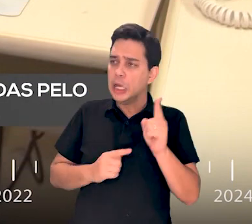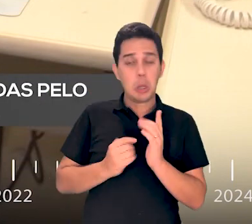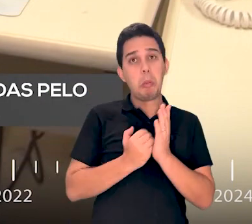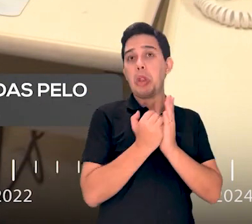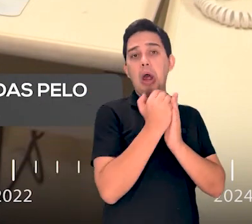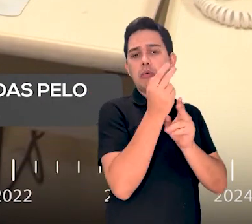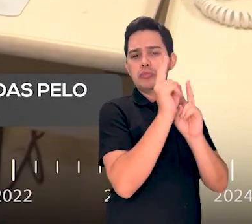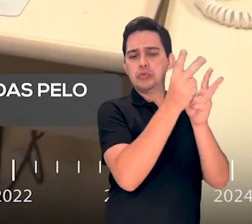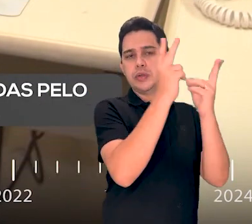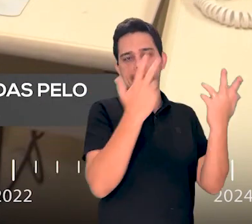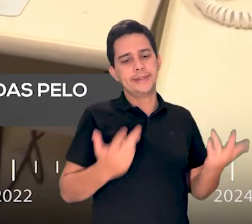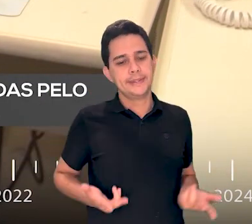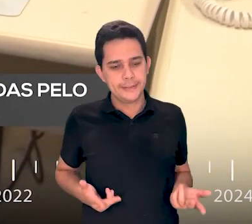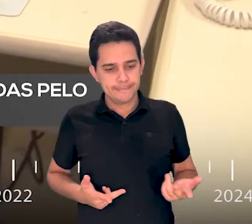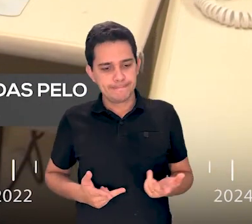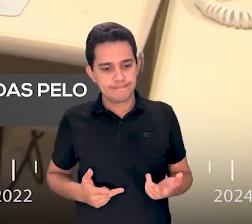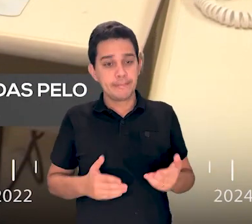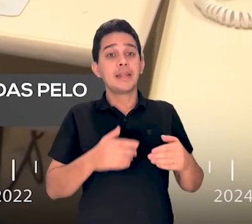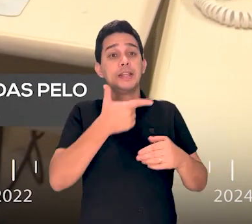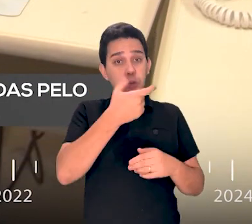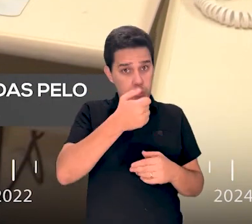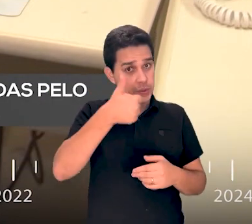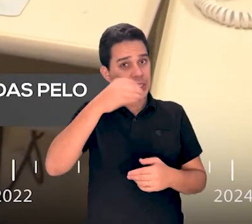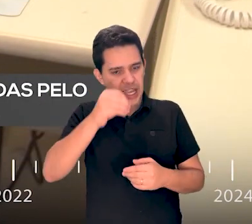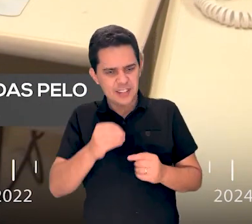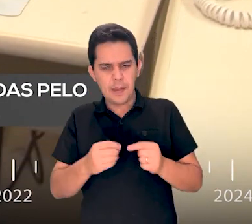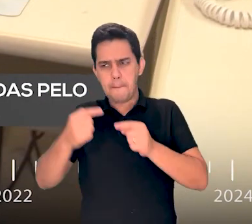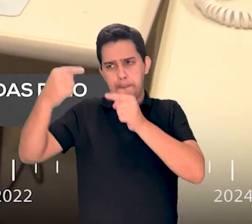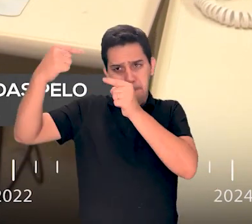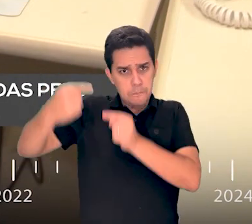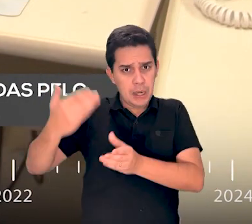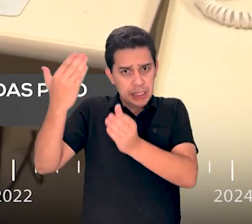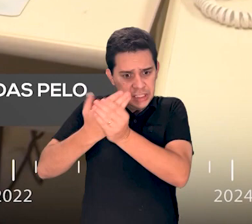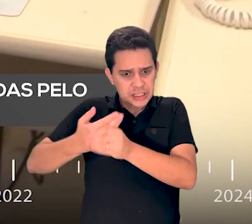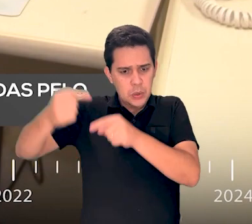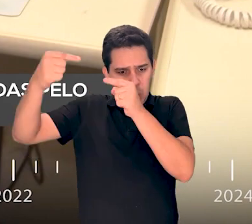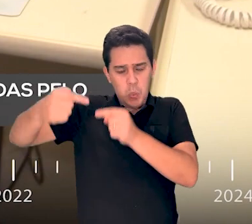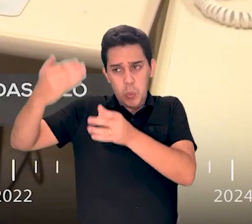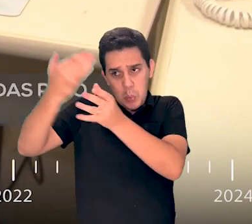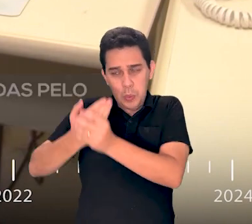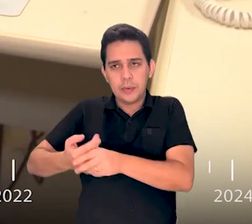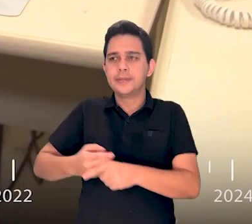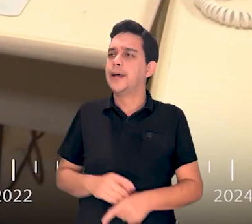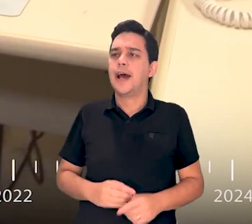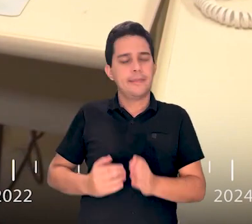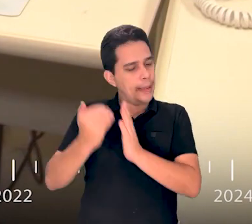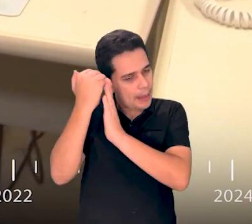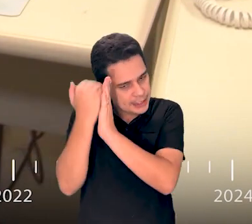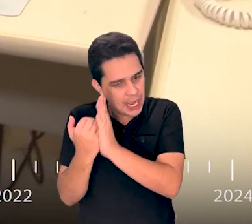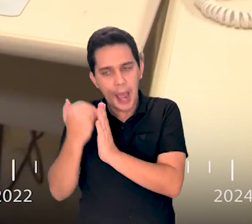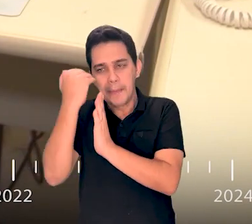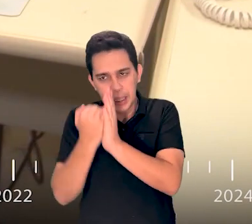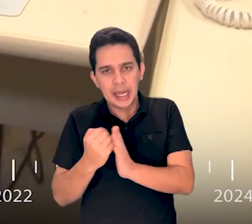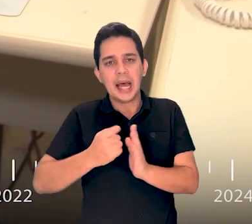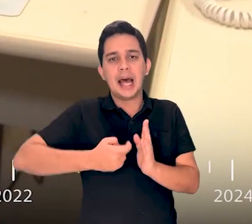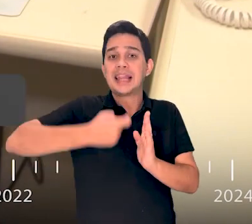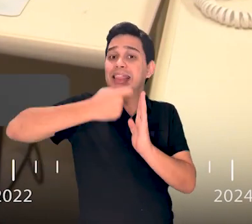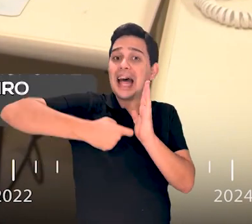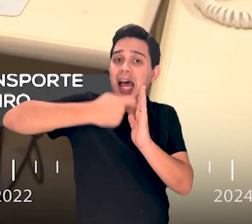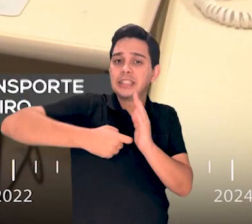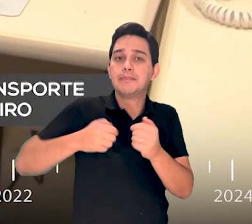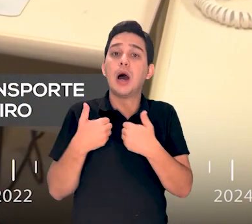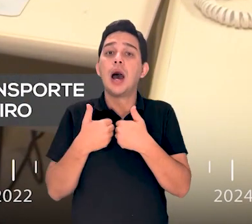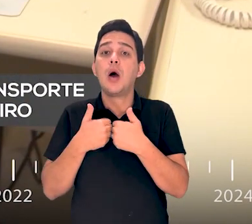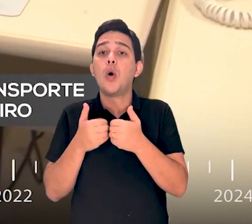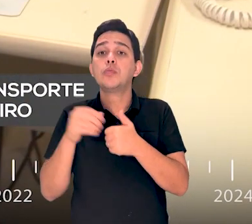coletivas só para derrubar reajuste indevido da tarifa aí veio o